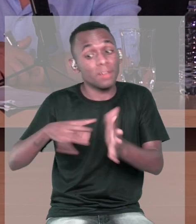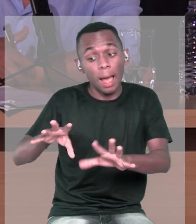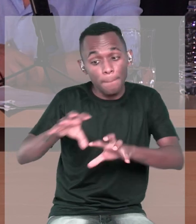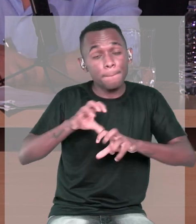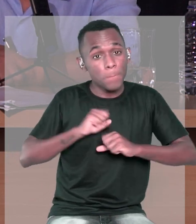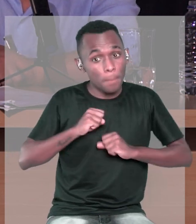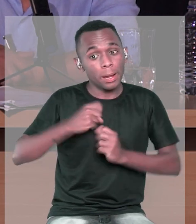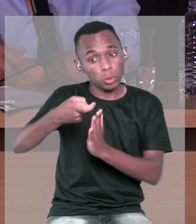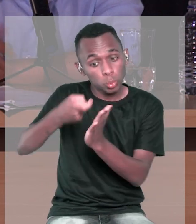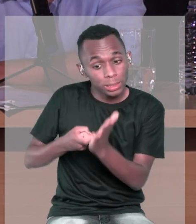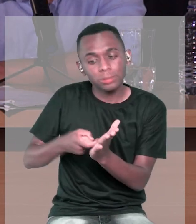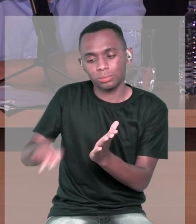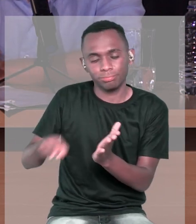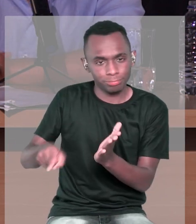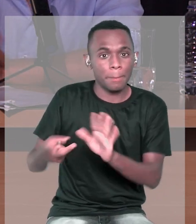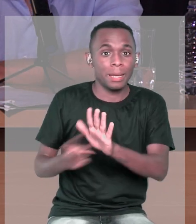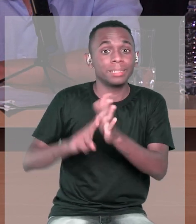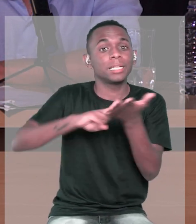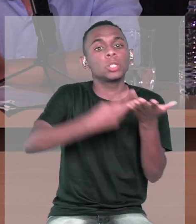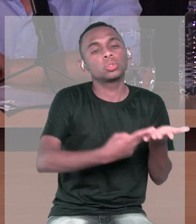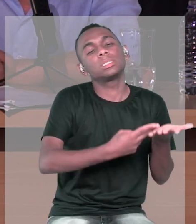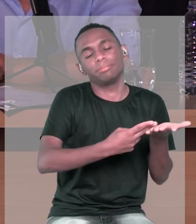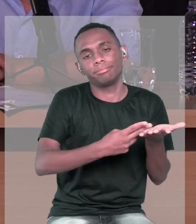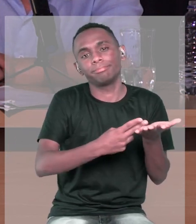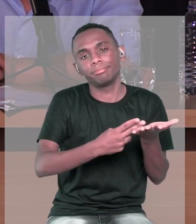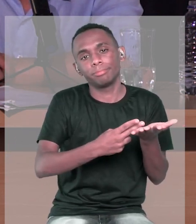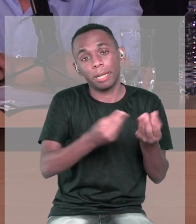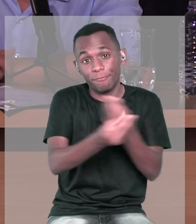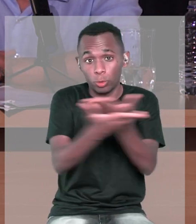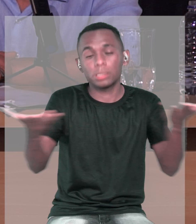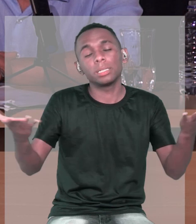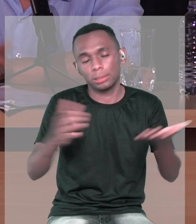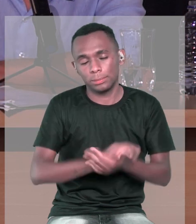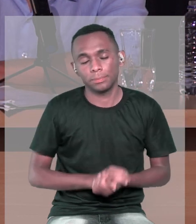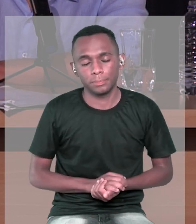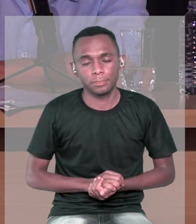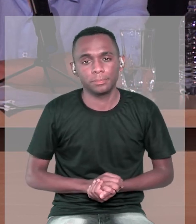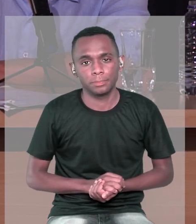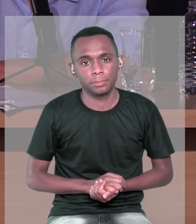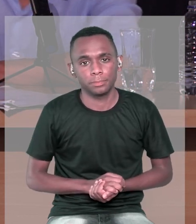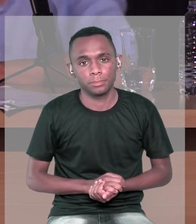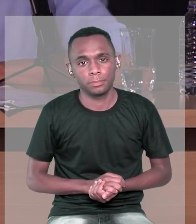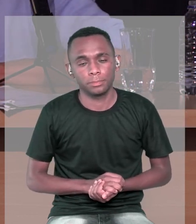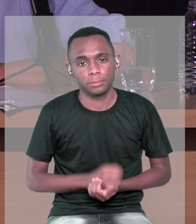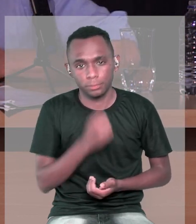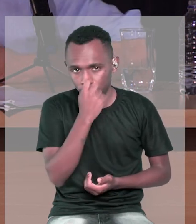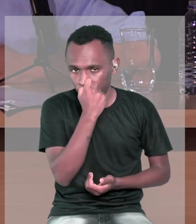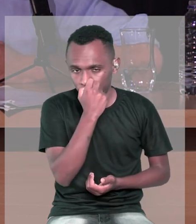se apropriou do texto aqui para poder restituí-los da forma mais próxima para vocês. Et à force de...